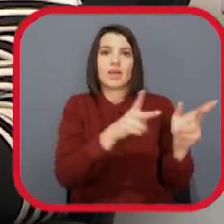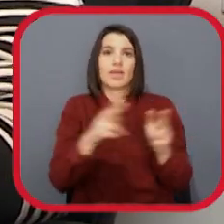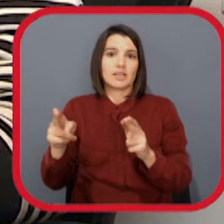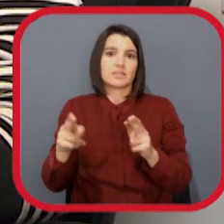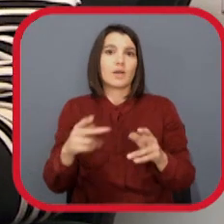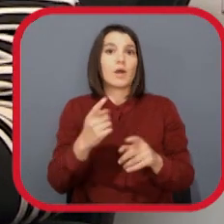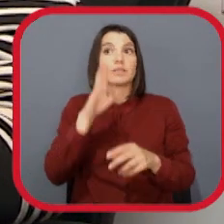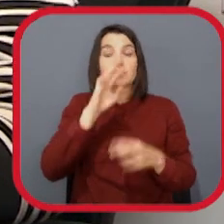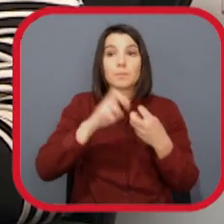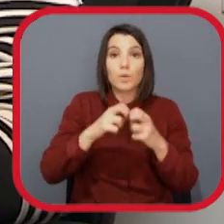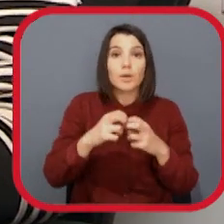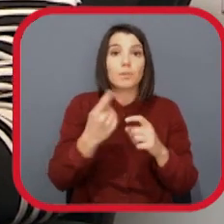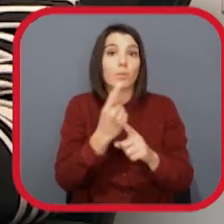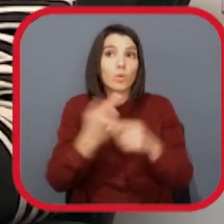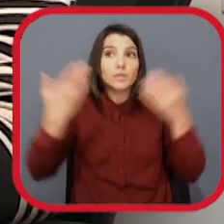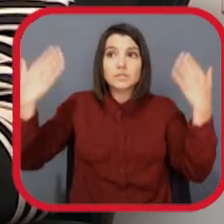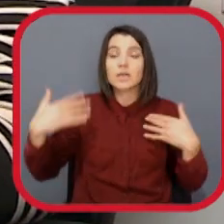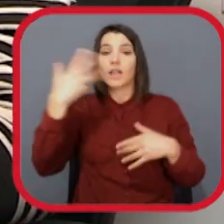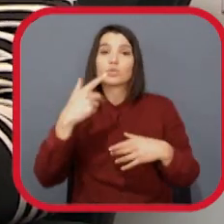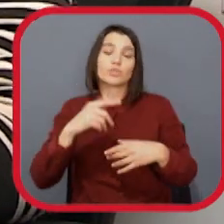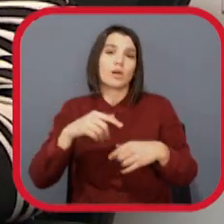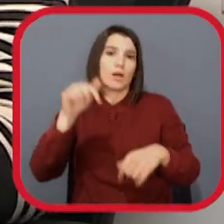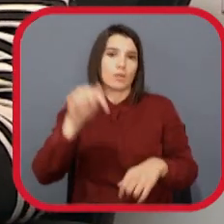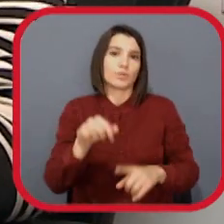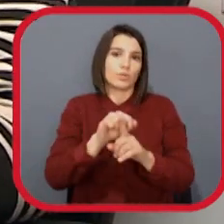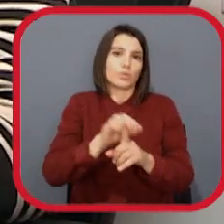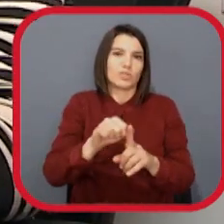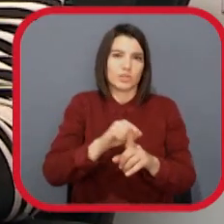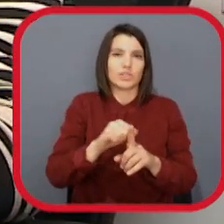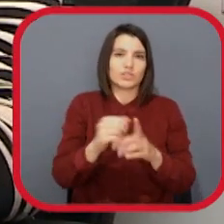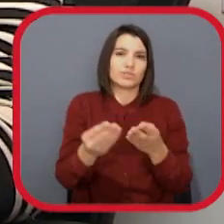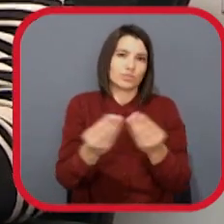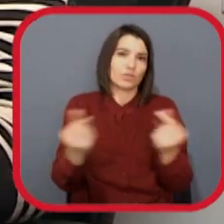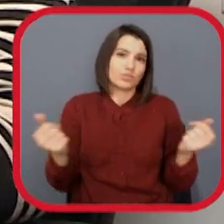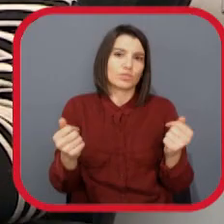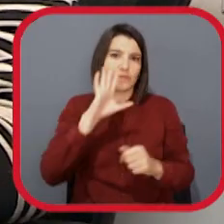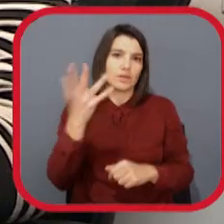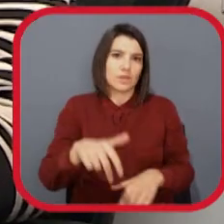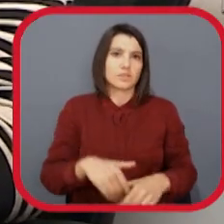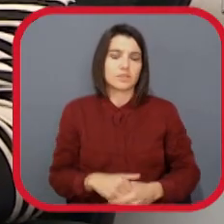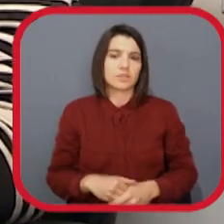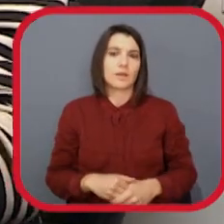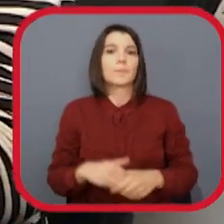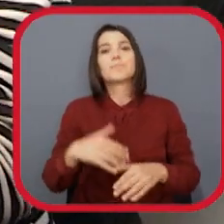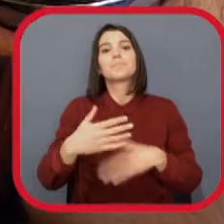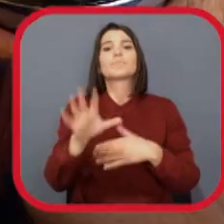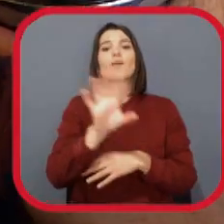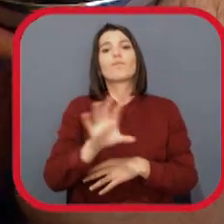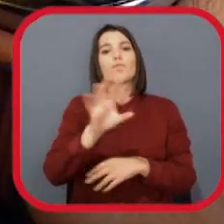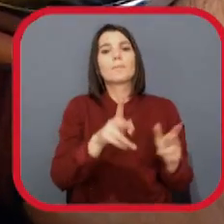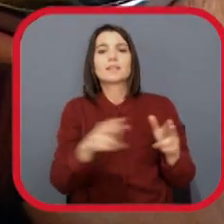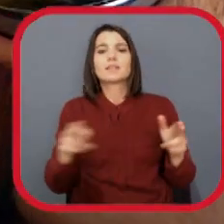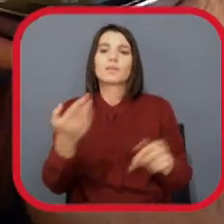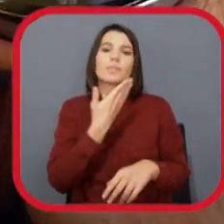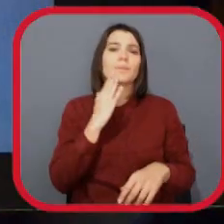dia são logo editadas no dia seguinte, para até ver se há problemas com as cenas, com os atores, com decores e para poderem ser